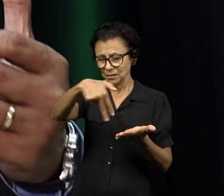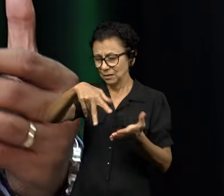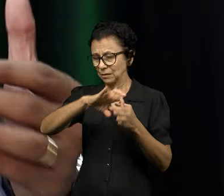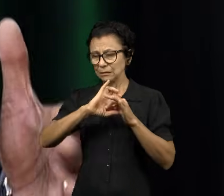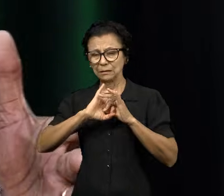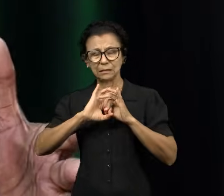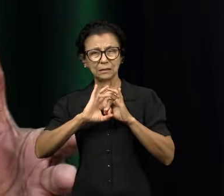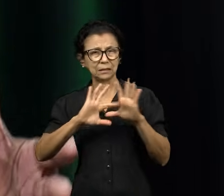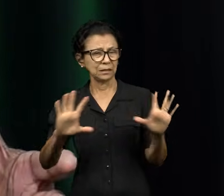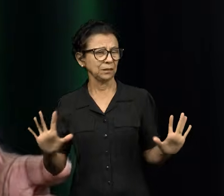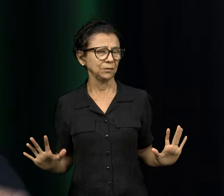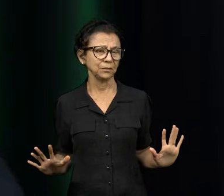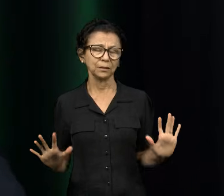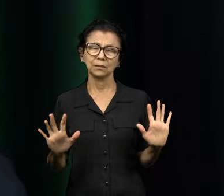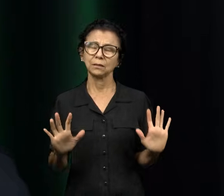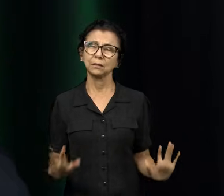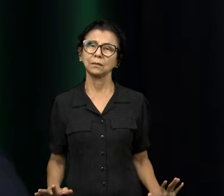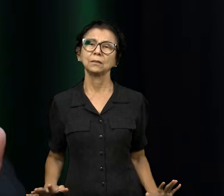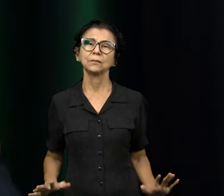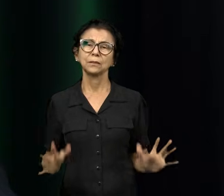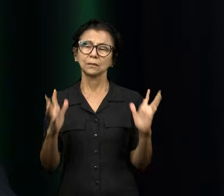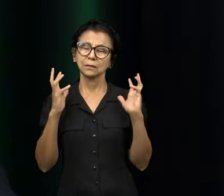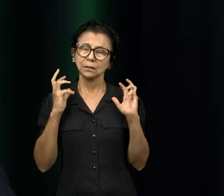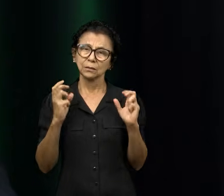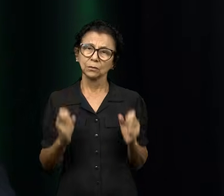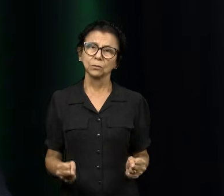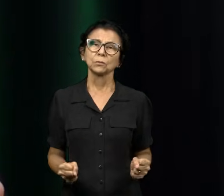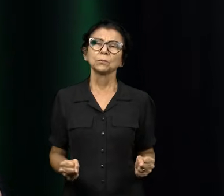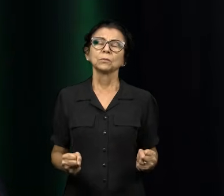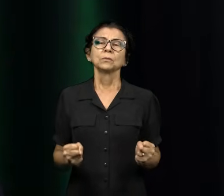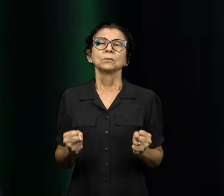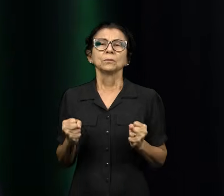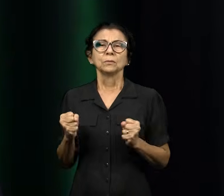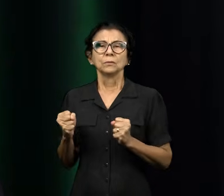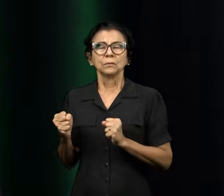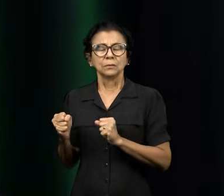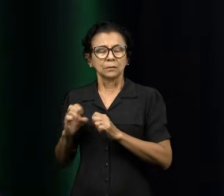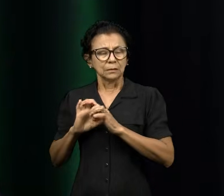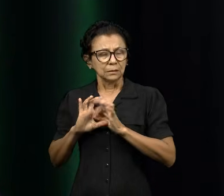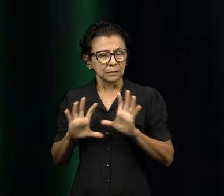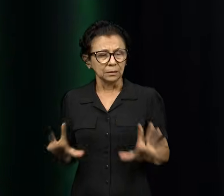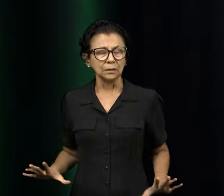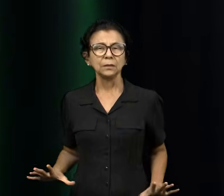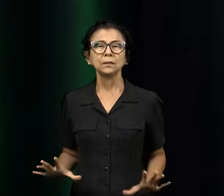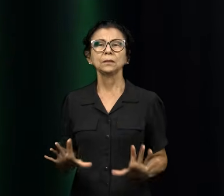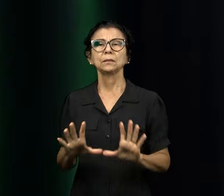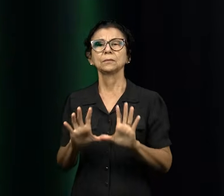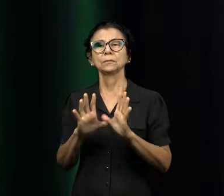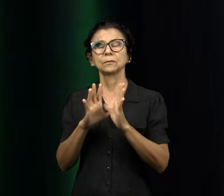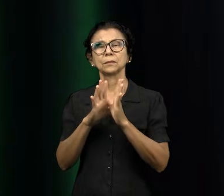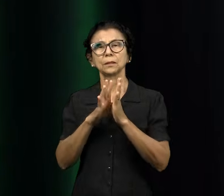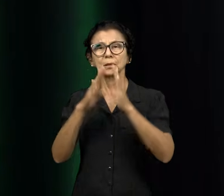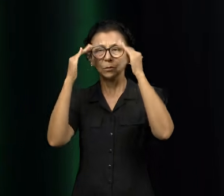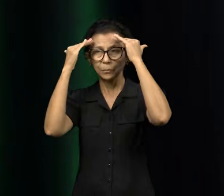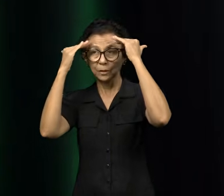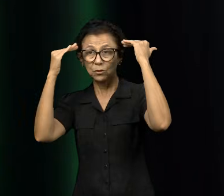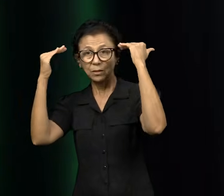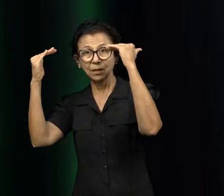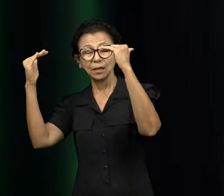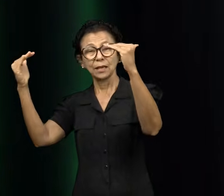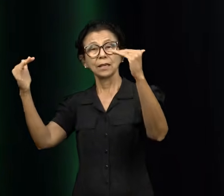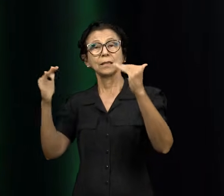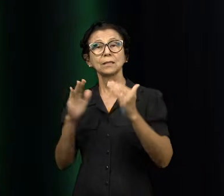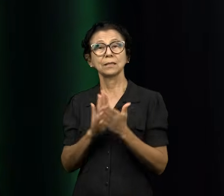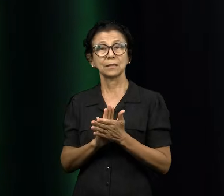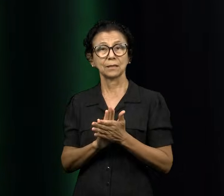a liberdade de Jesus, né? Que Jesus dá, uma vida de obediência, de atenção à palavra,